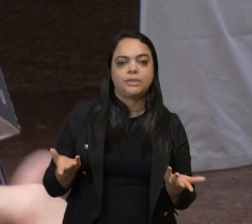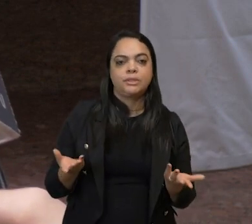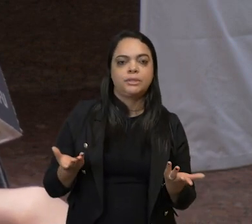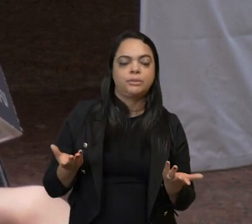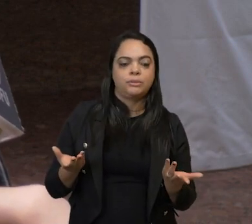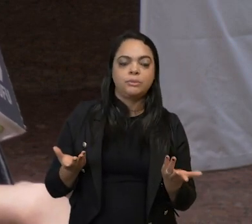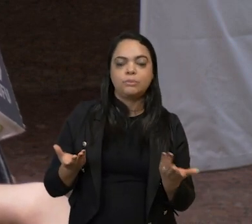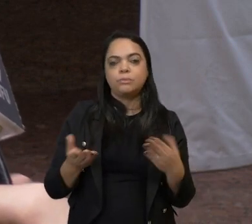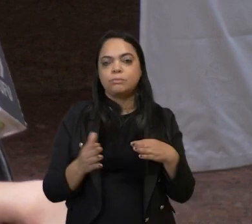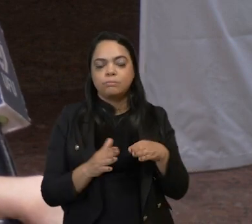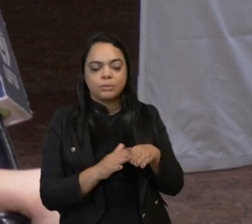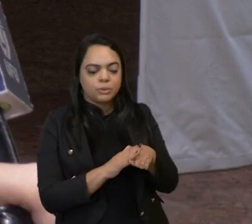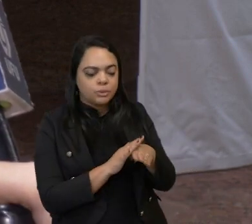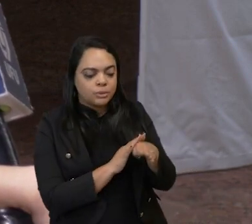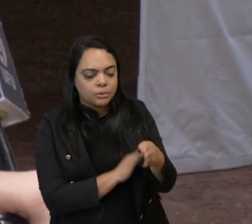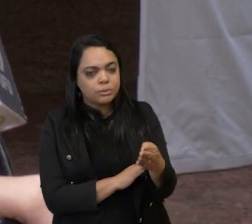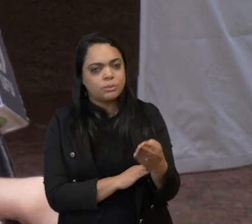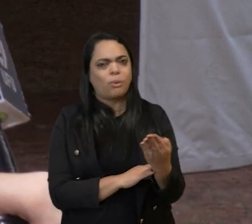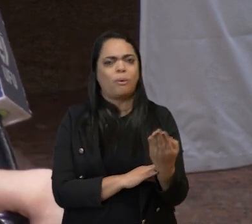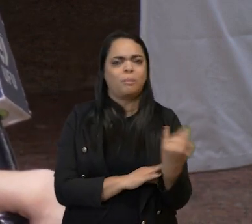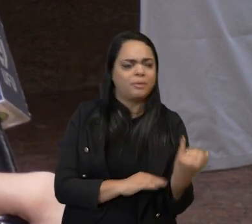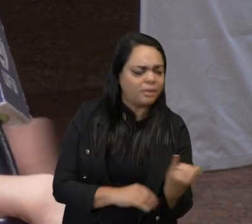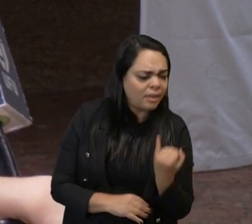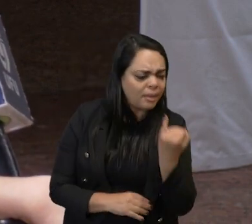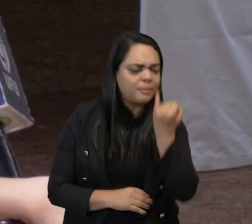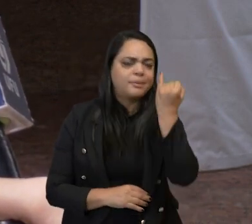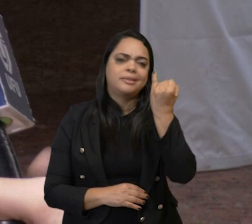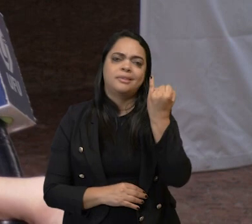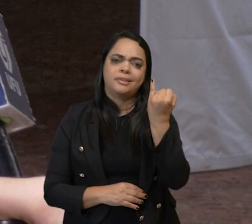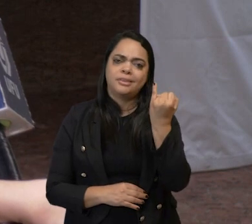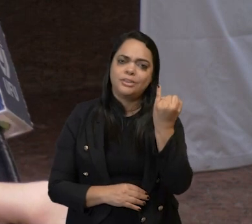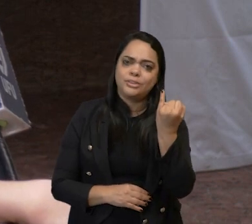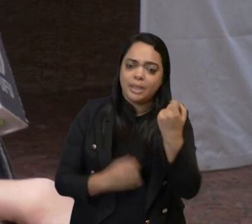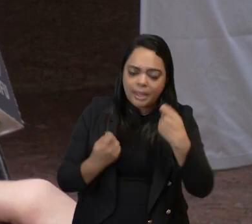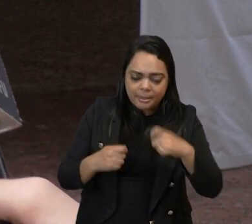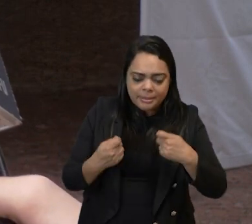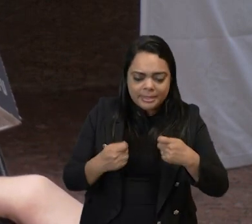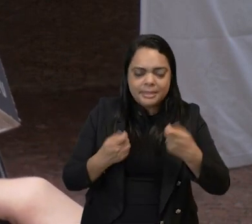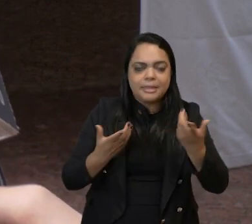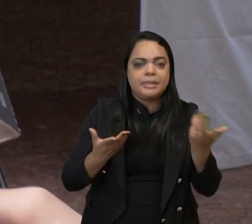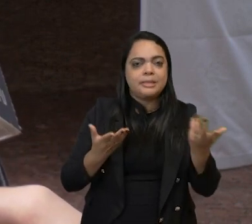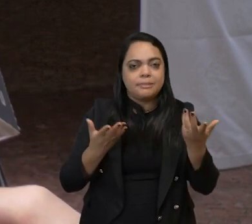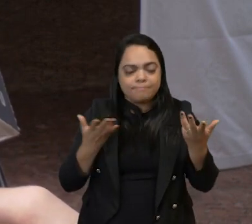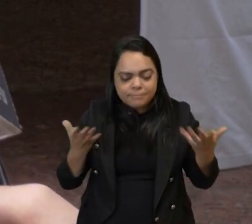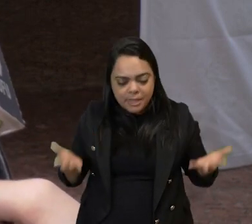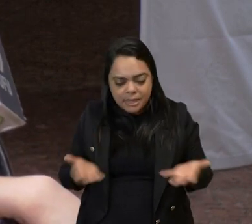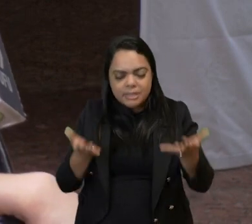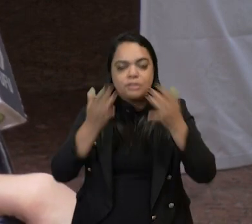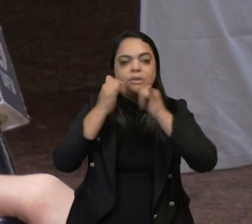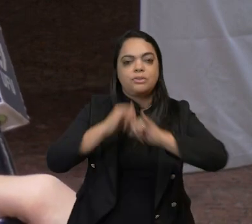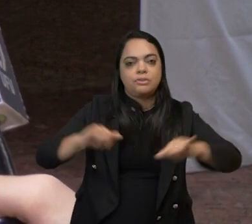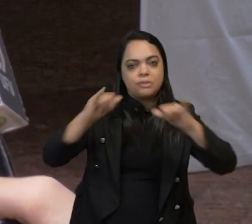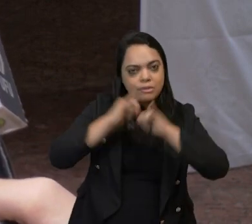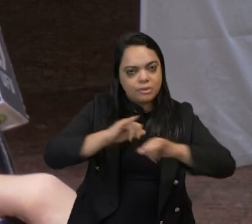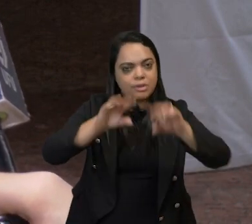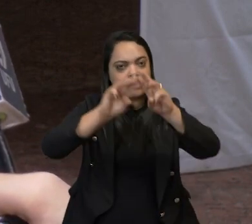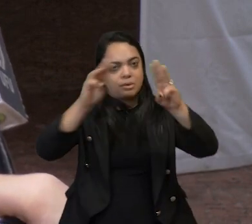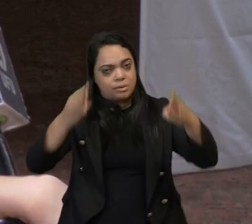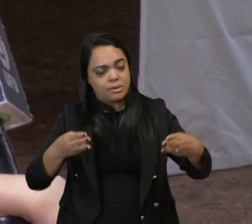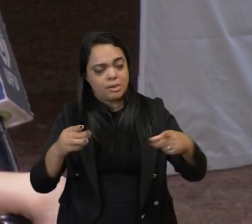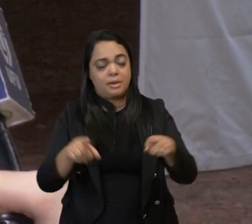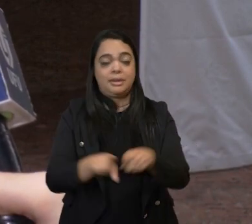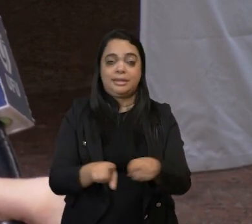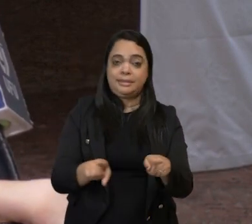né na qual de fato seria importante né ter esse investimento é tanto na divulgação